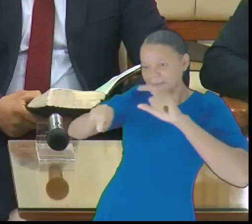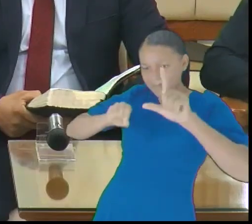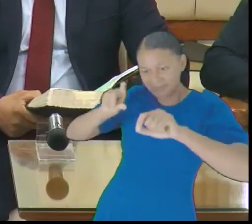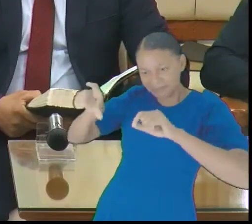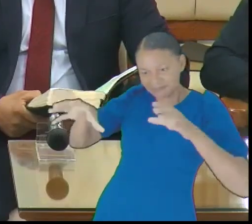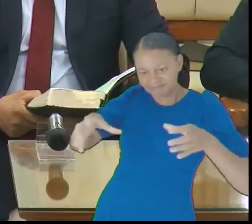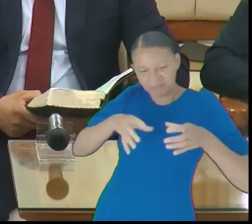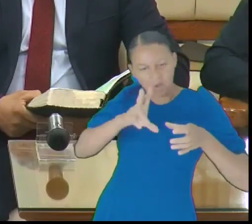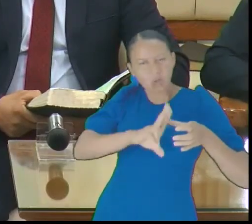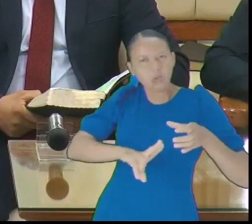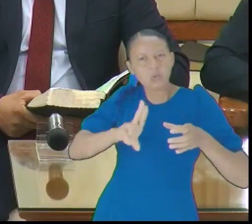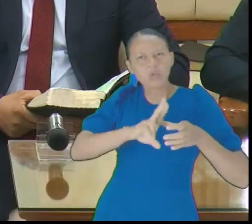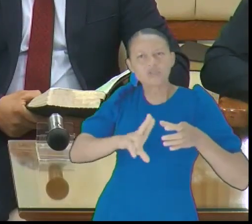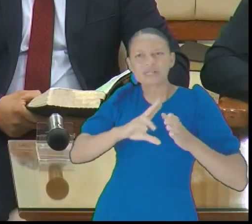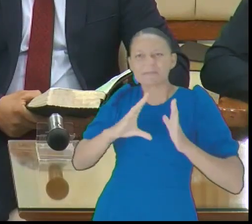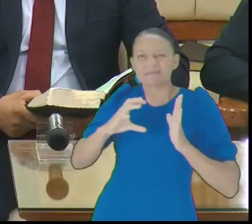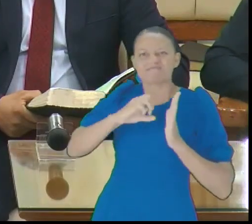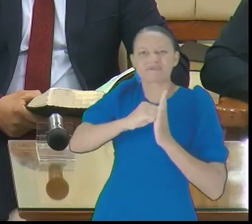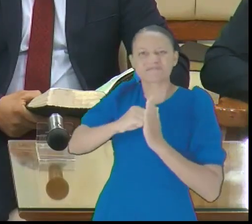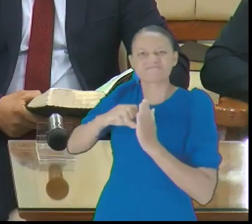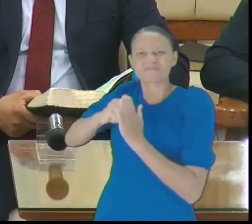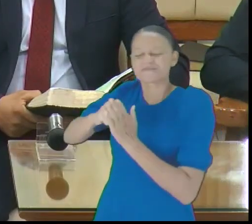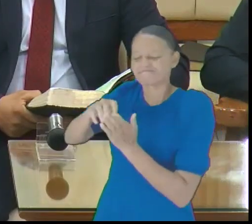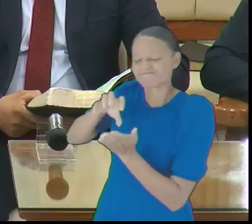usados por Ele para fazer história,